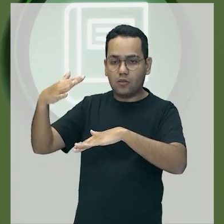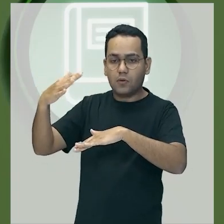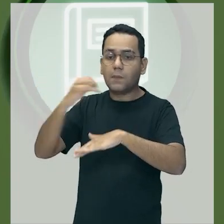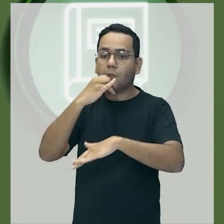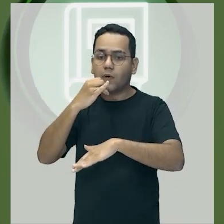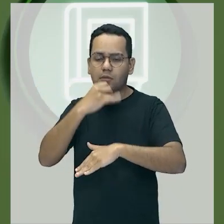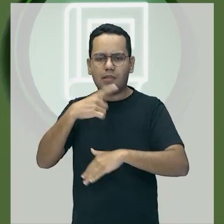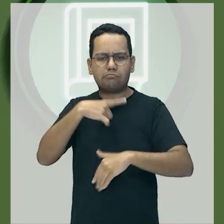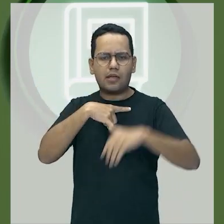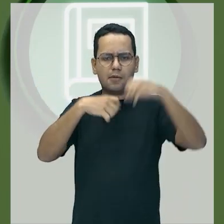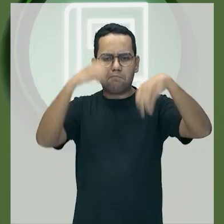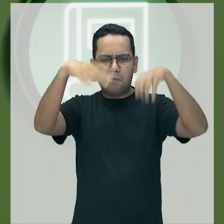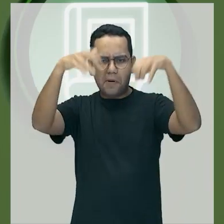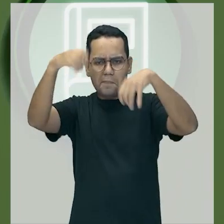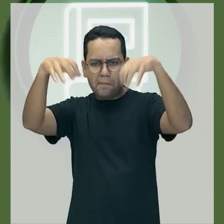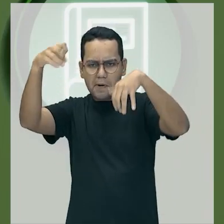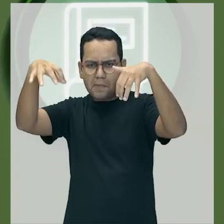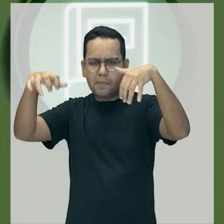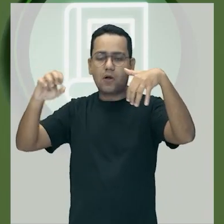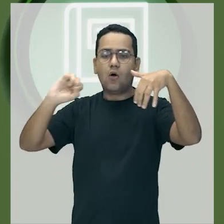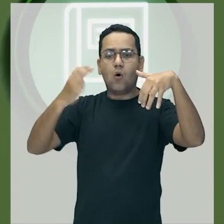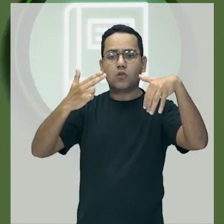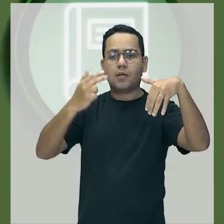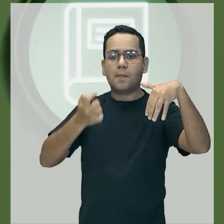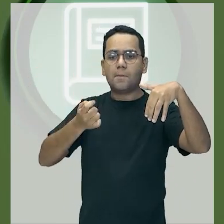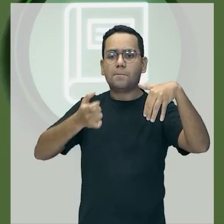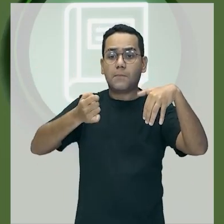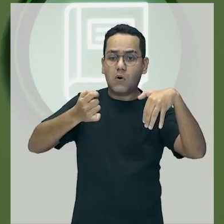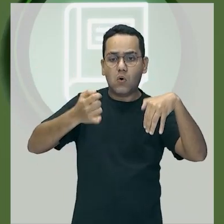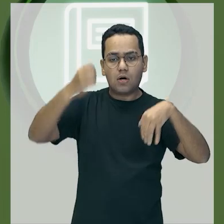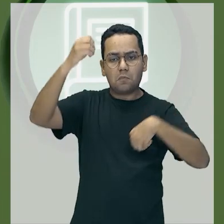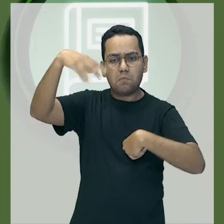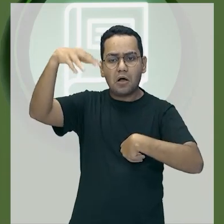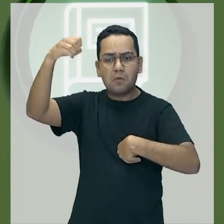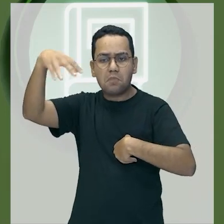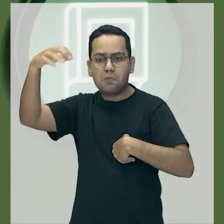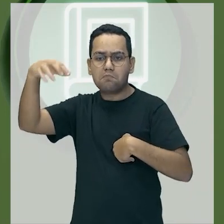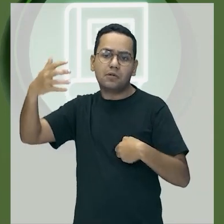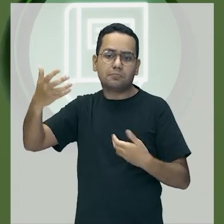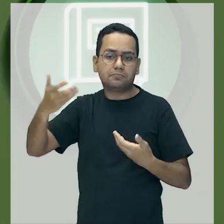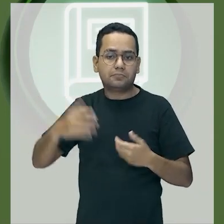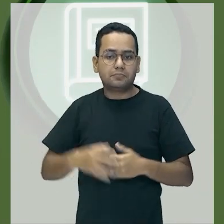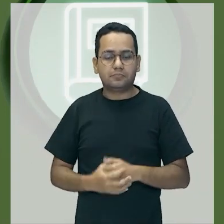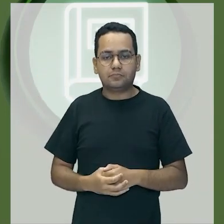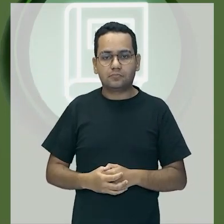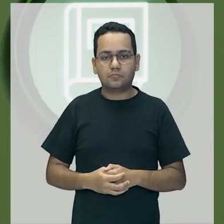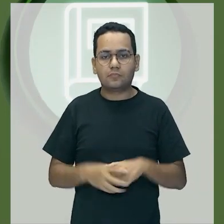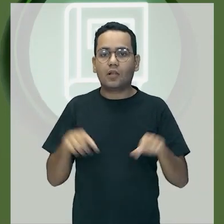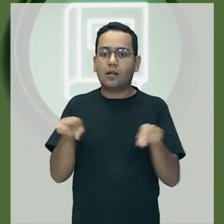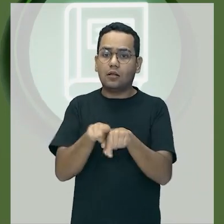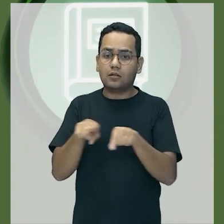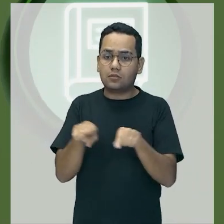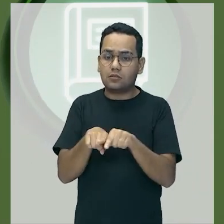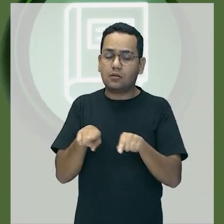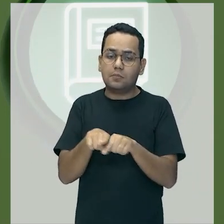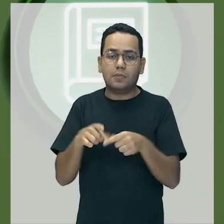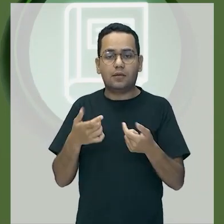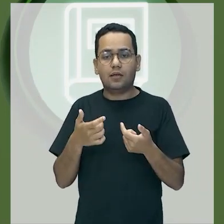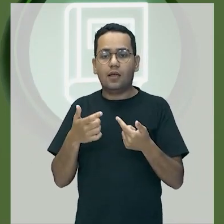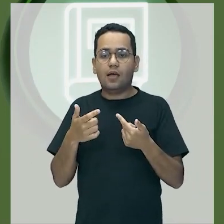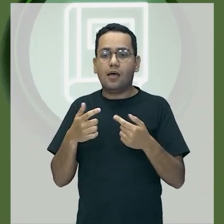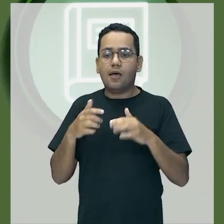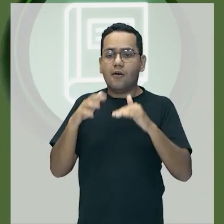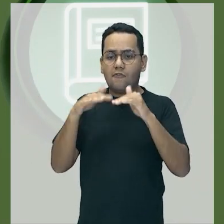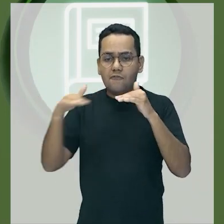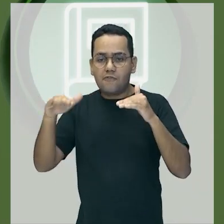ligando, emitindo luz, ou estou com poucas lâmpadas? Como também depende da frequência daquela luz. Eu